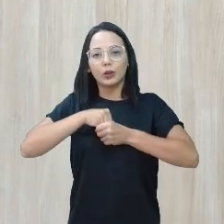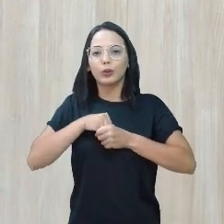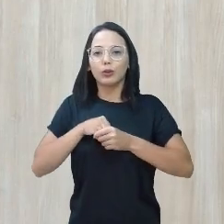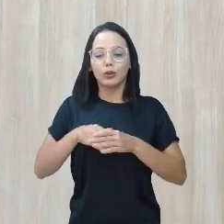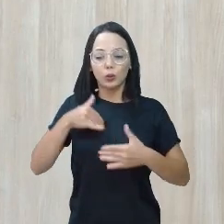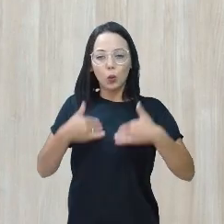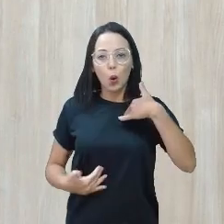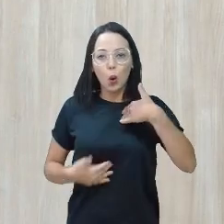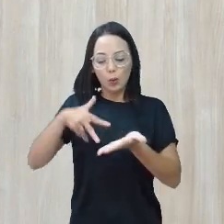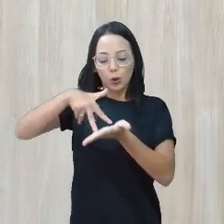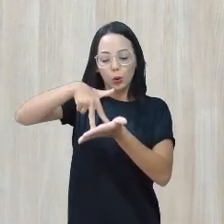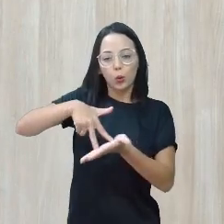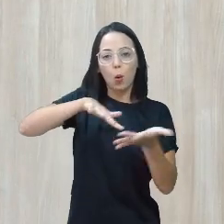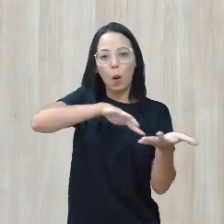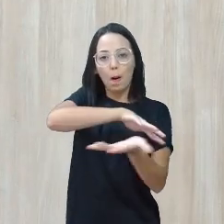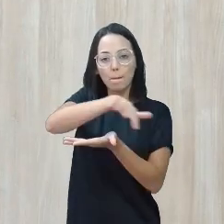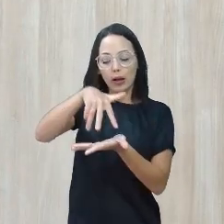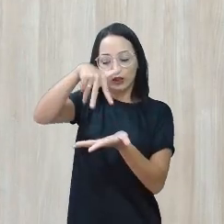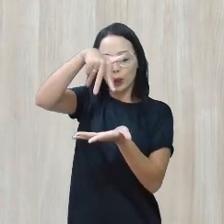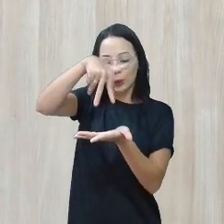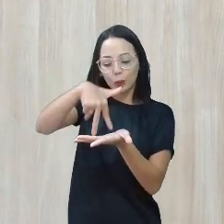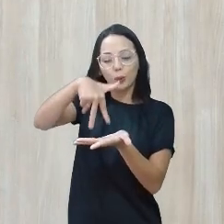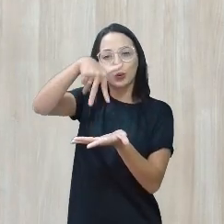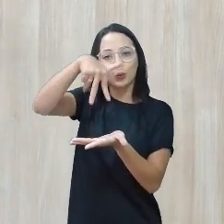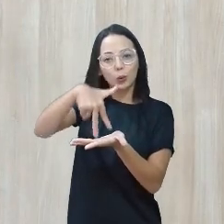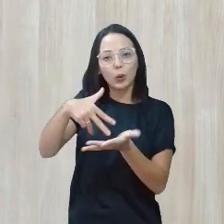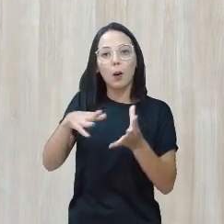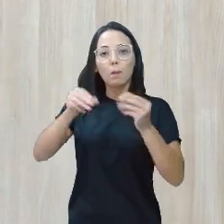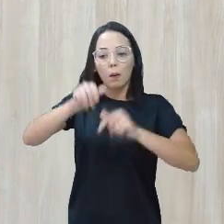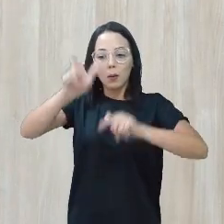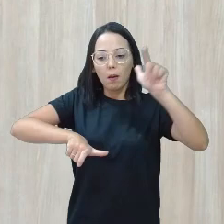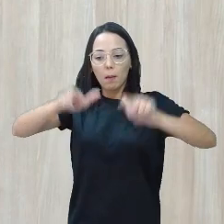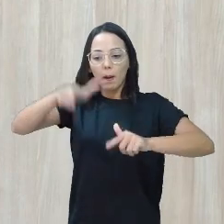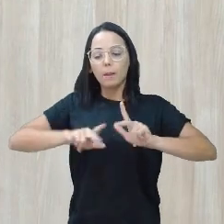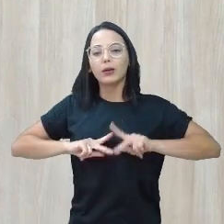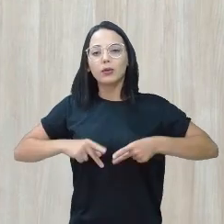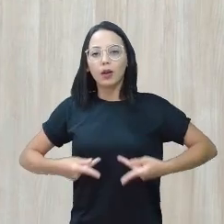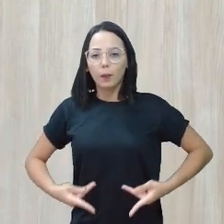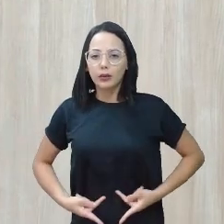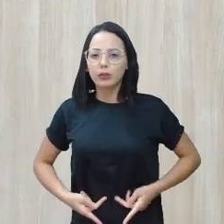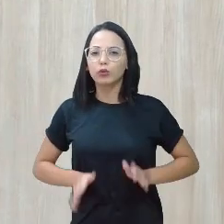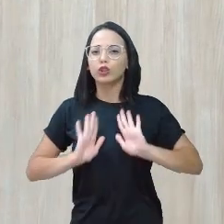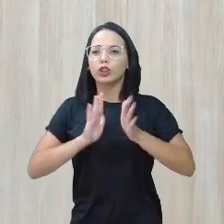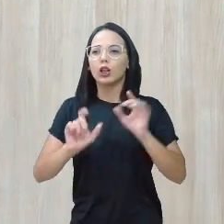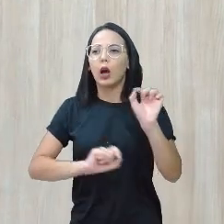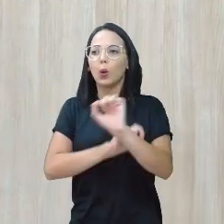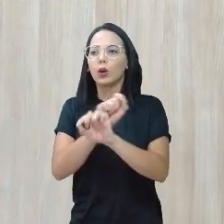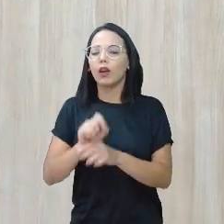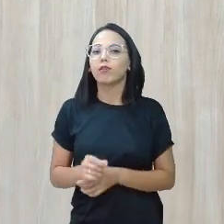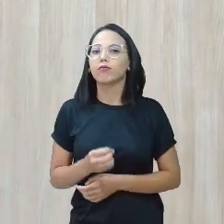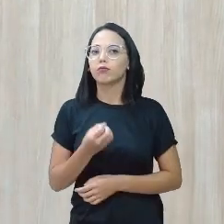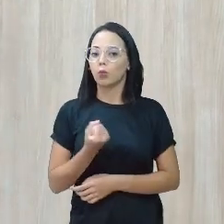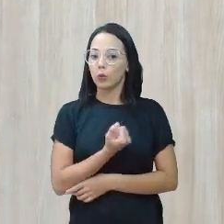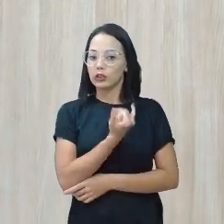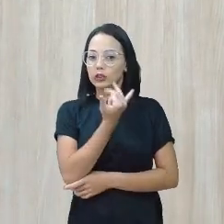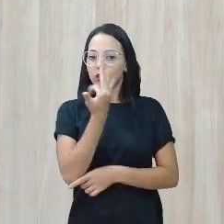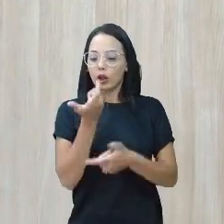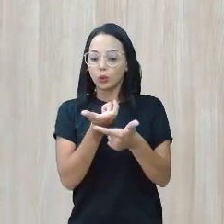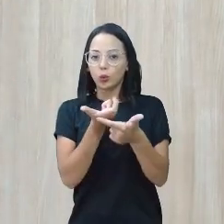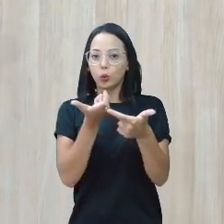né? Então, a gente tem essa situação aqui de ter todos os seres humanos e a gente já ia dar uma boa quantidade